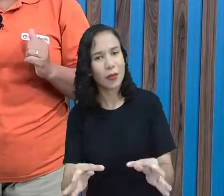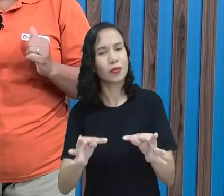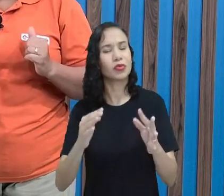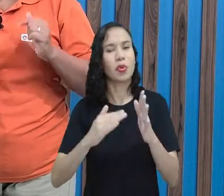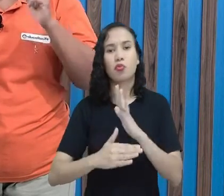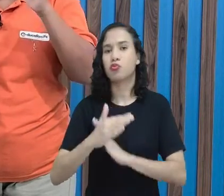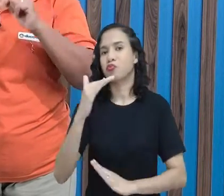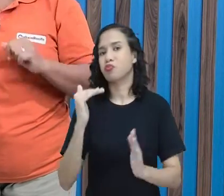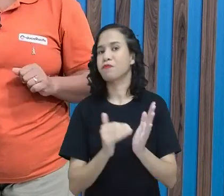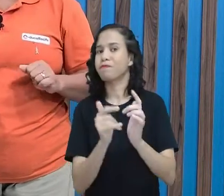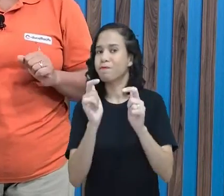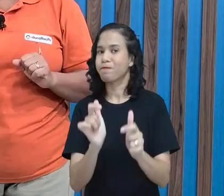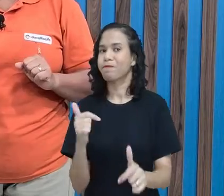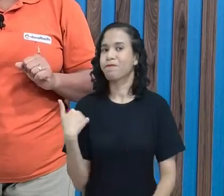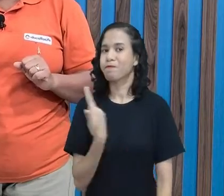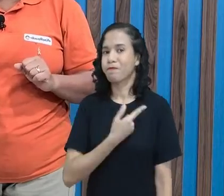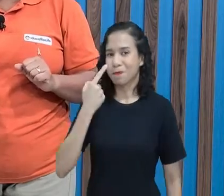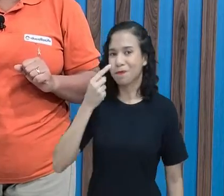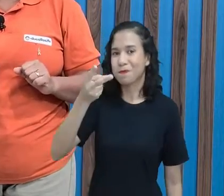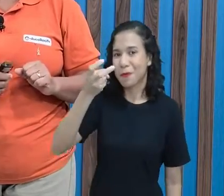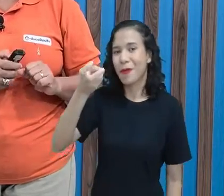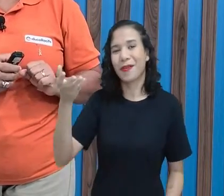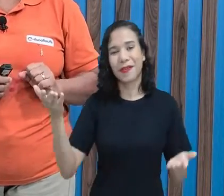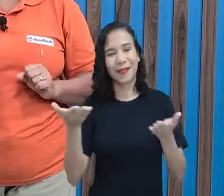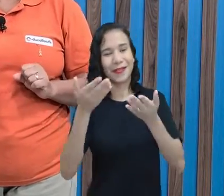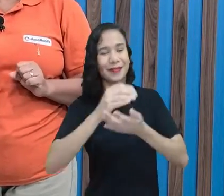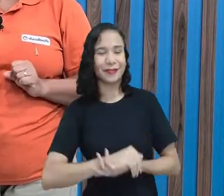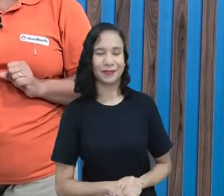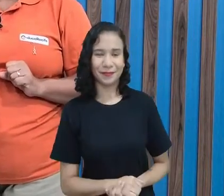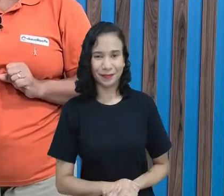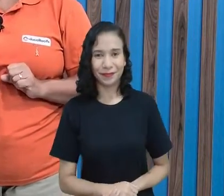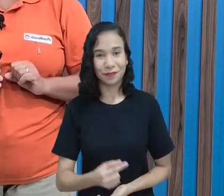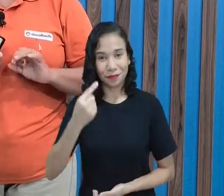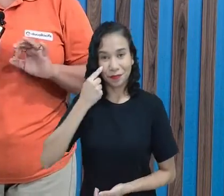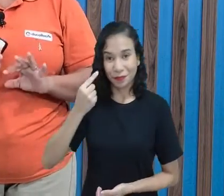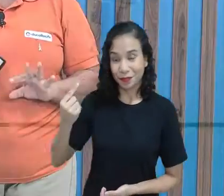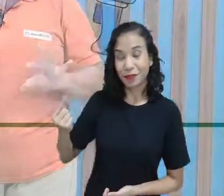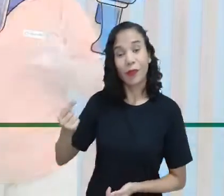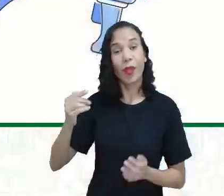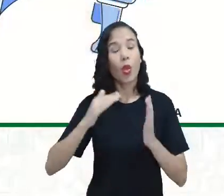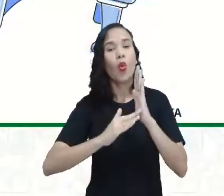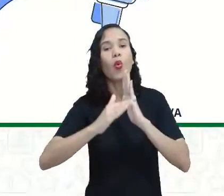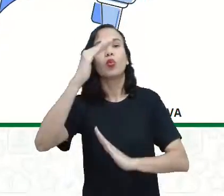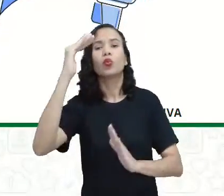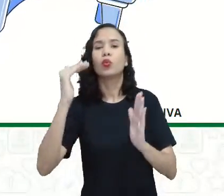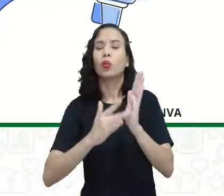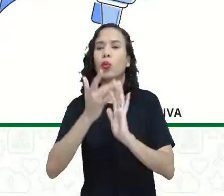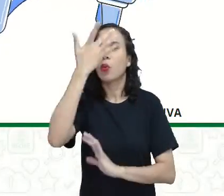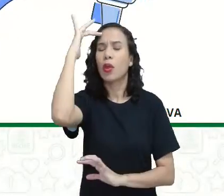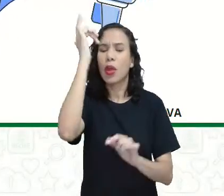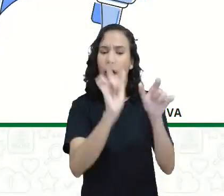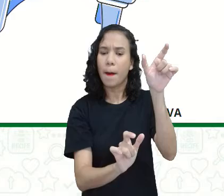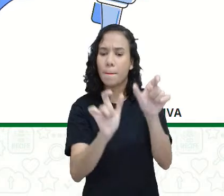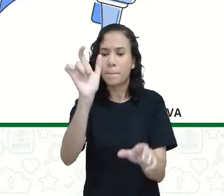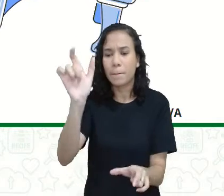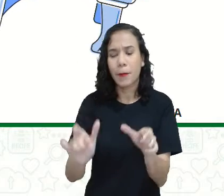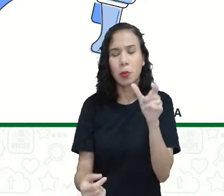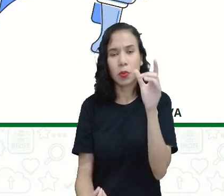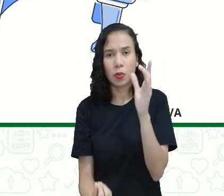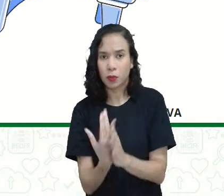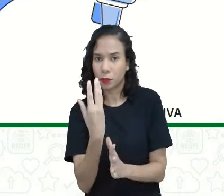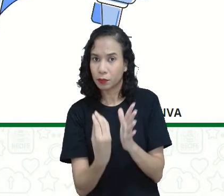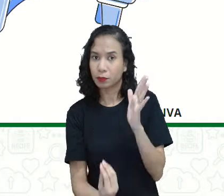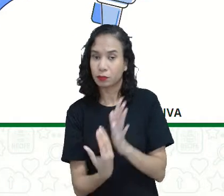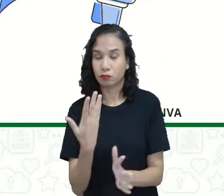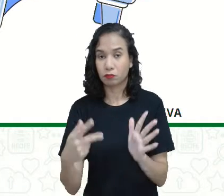em todo lugar. E a gente vai ver um pouquinho sobre isso agora. Ó, tudo que as pessoas produzem para a